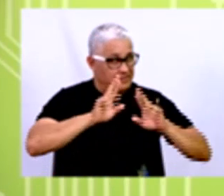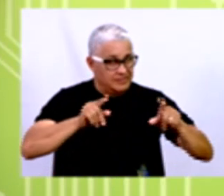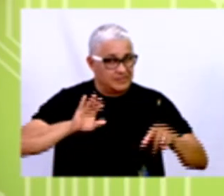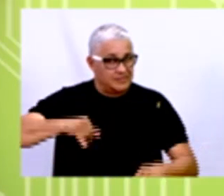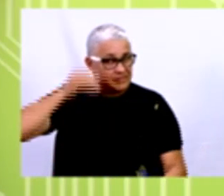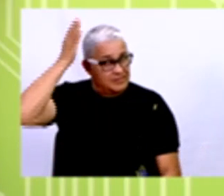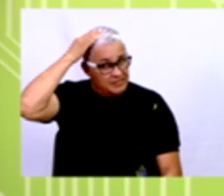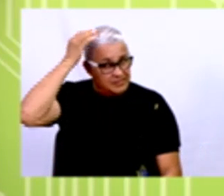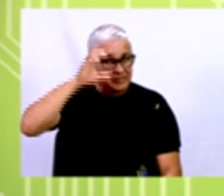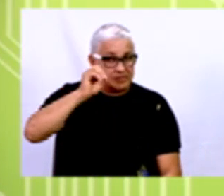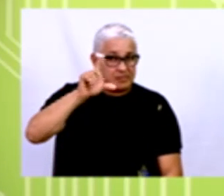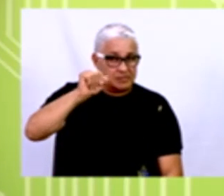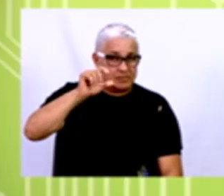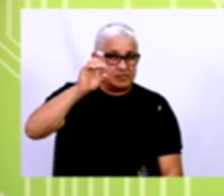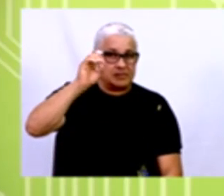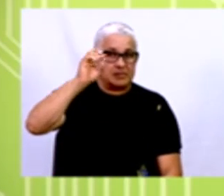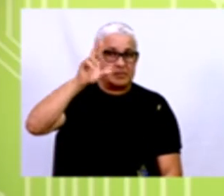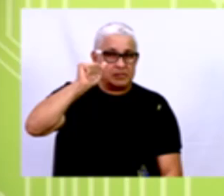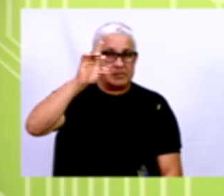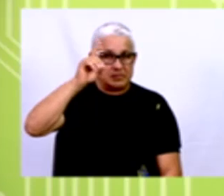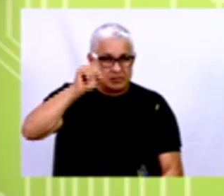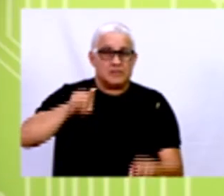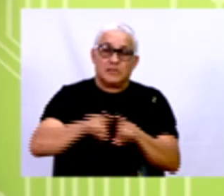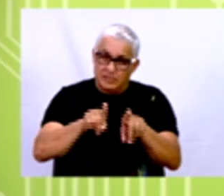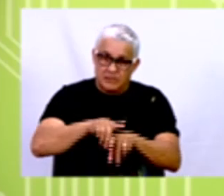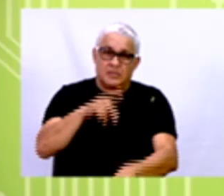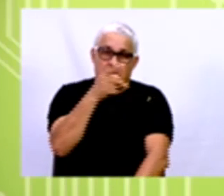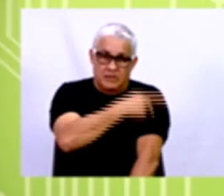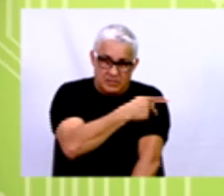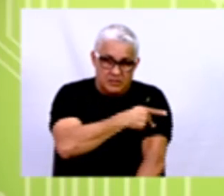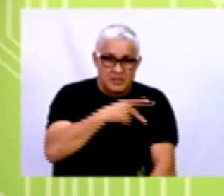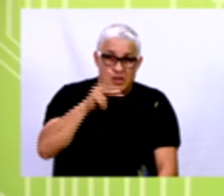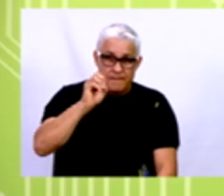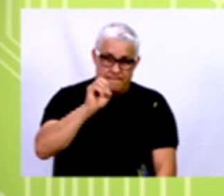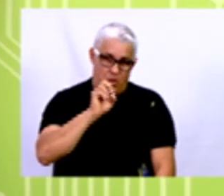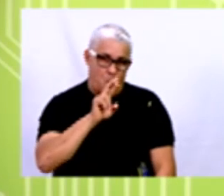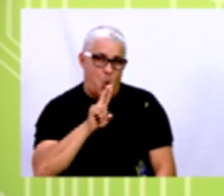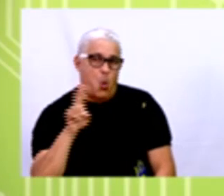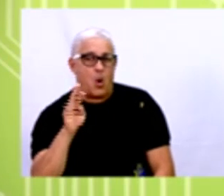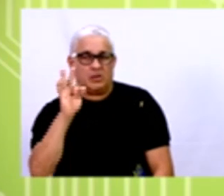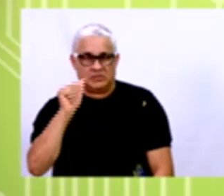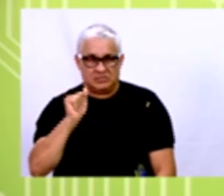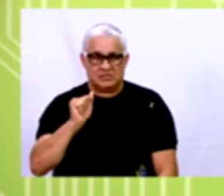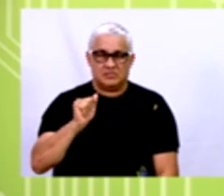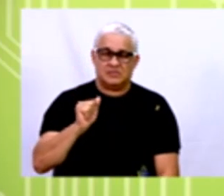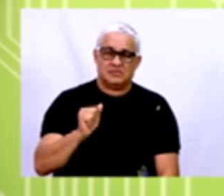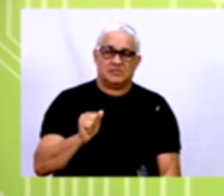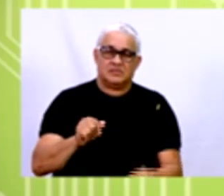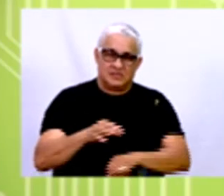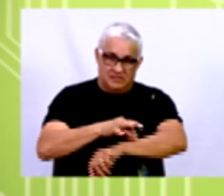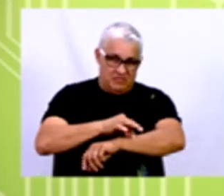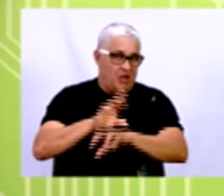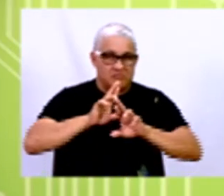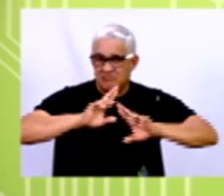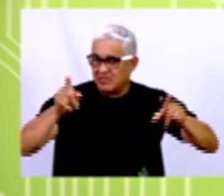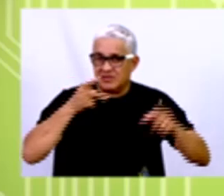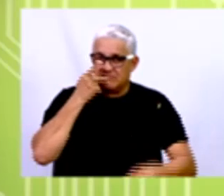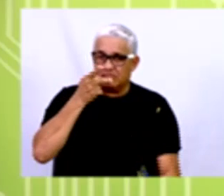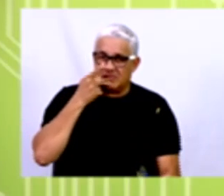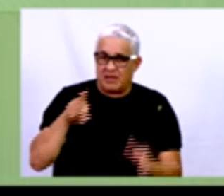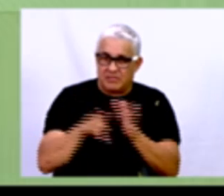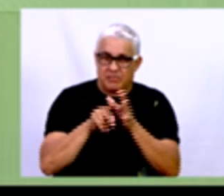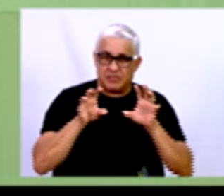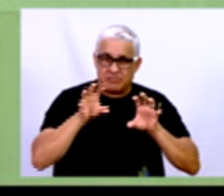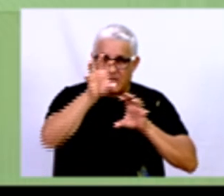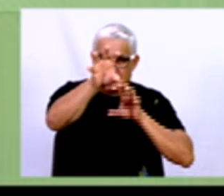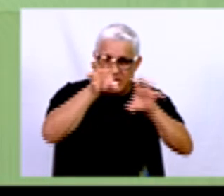Paraná, Colorado, Vilhena, né, que tem uma pronúncia de porta, carne, que aqui na capital nós não temos.